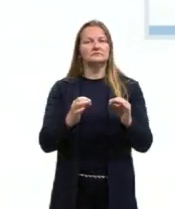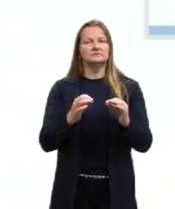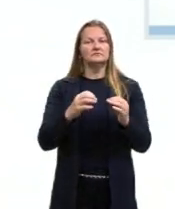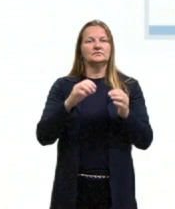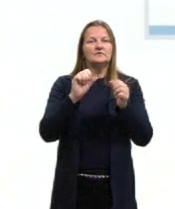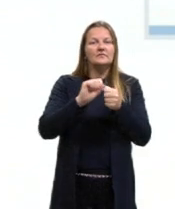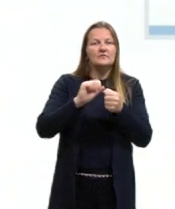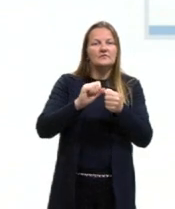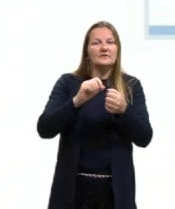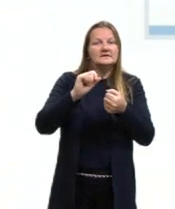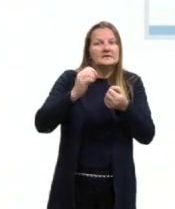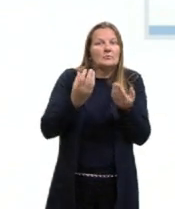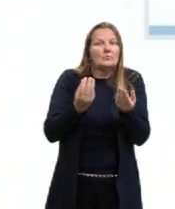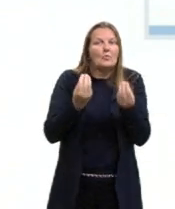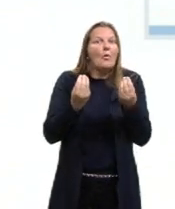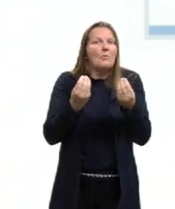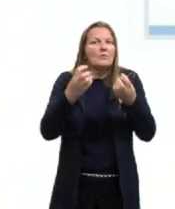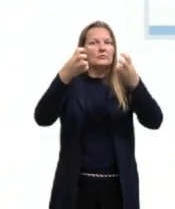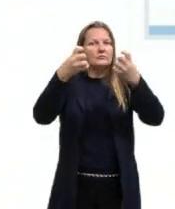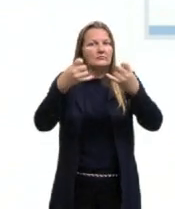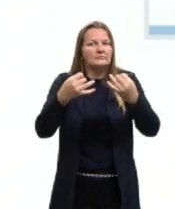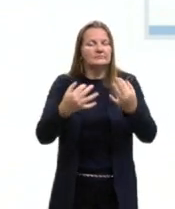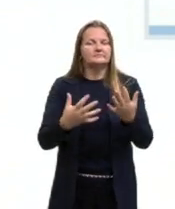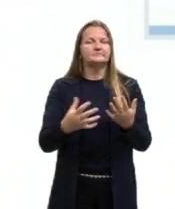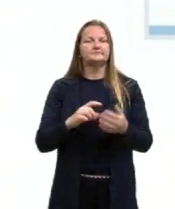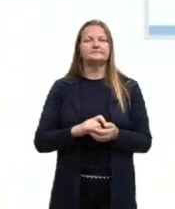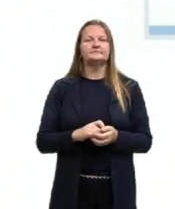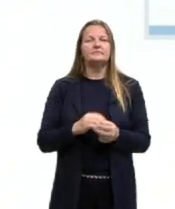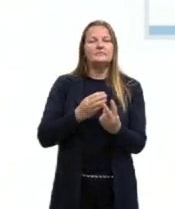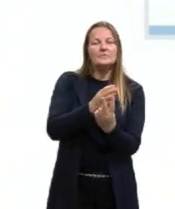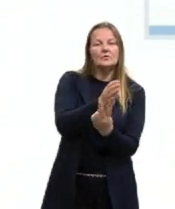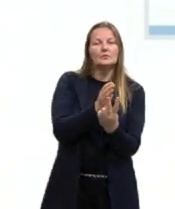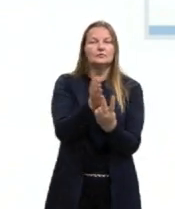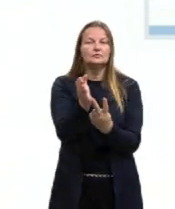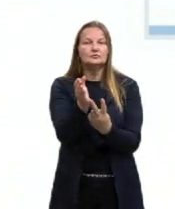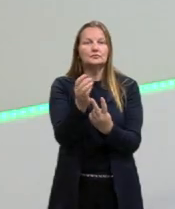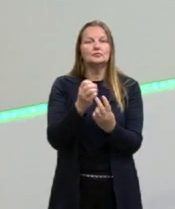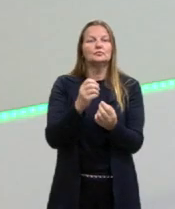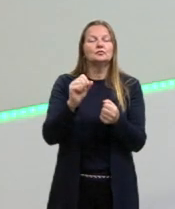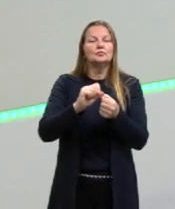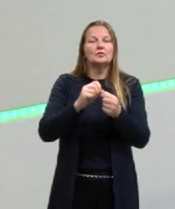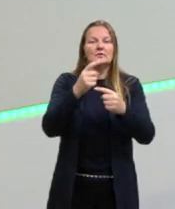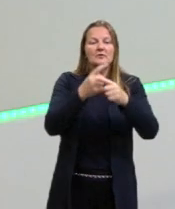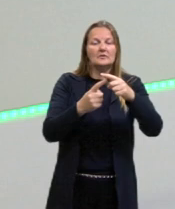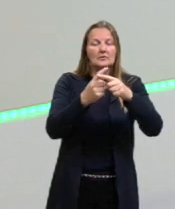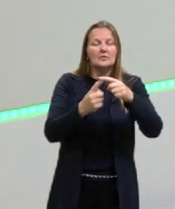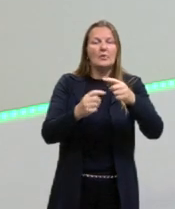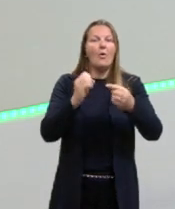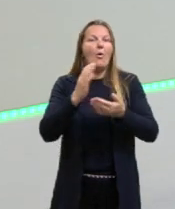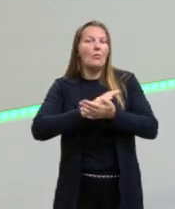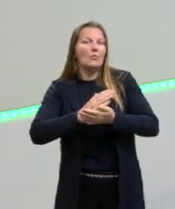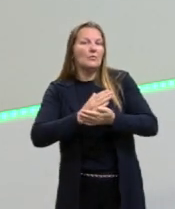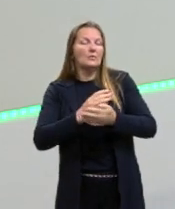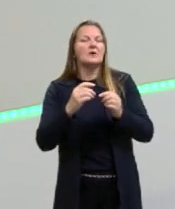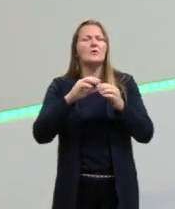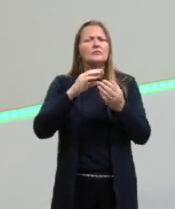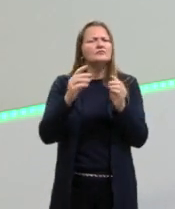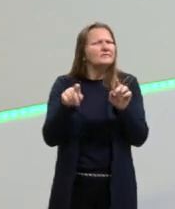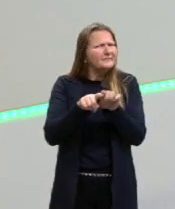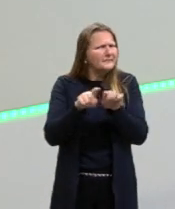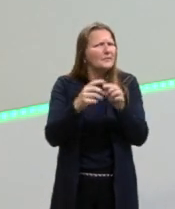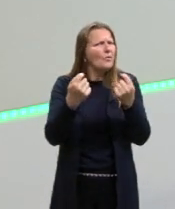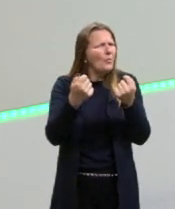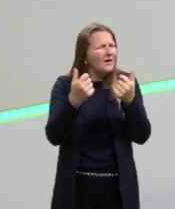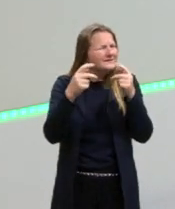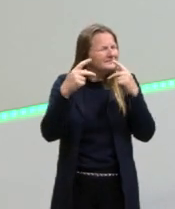determinada situação já que ambos tem uma semelhança né dividir ali o conjunto de dados pegar